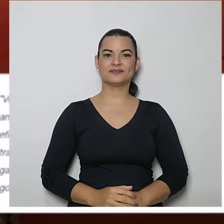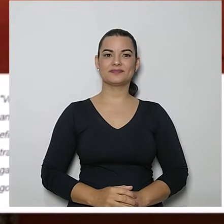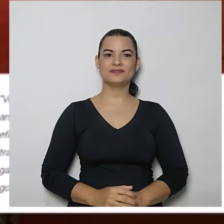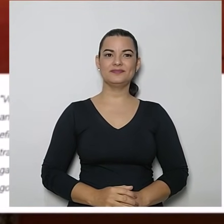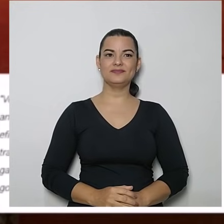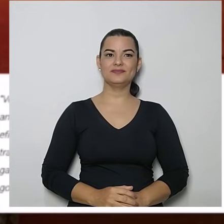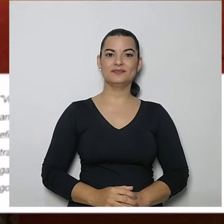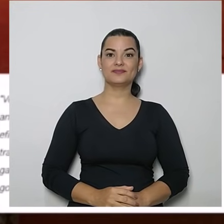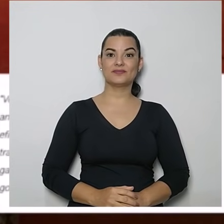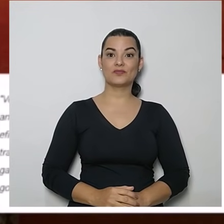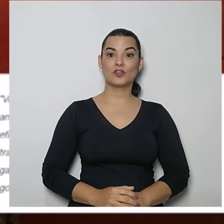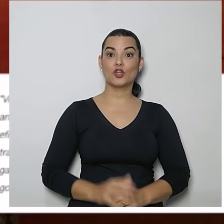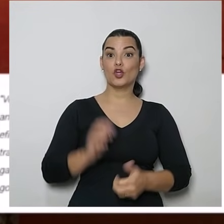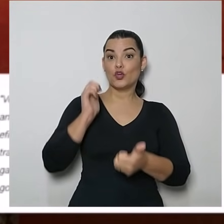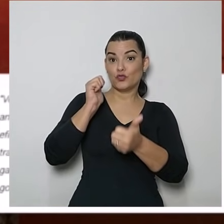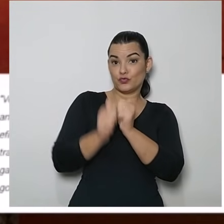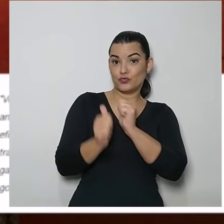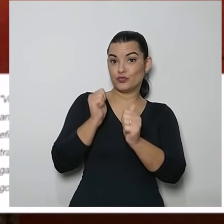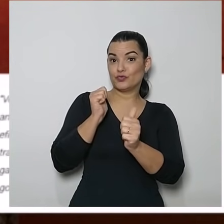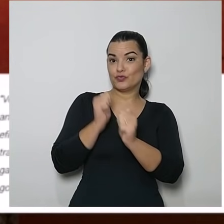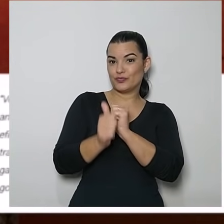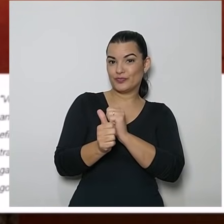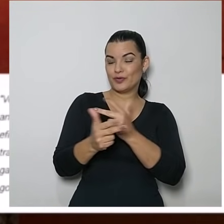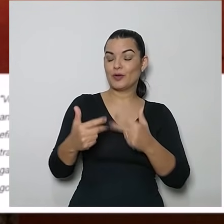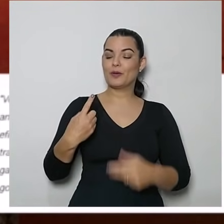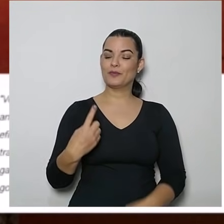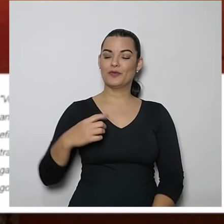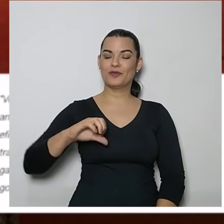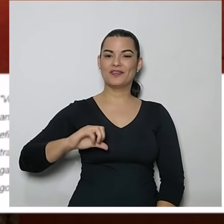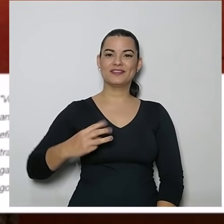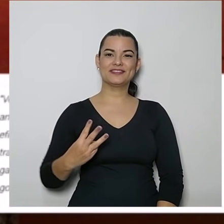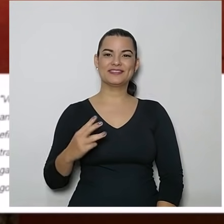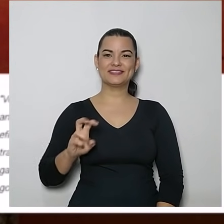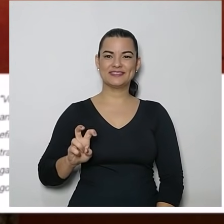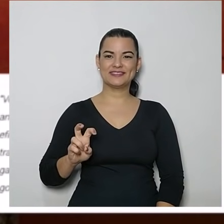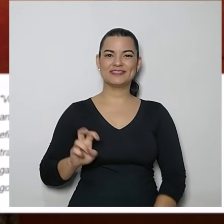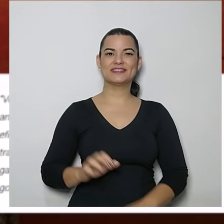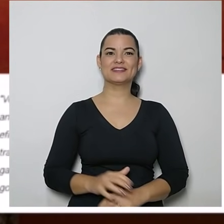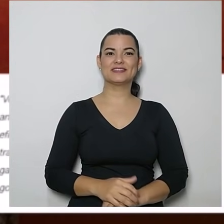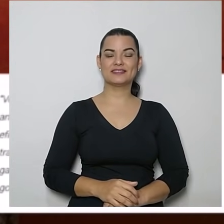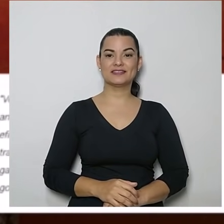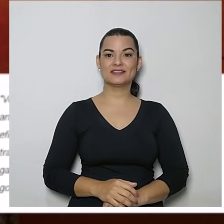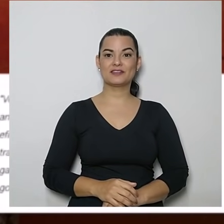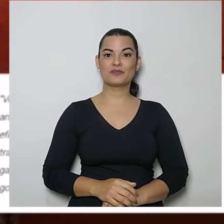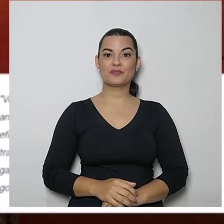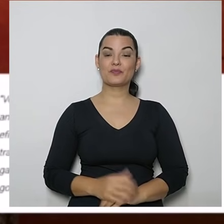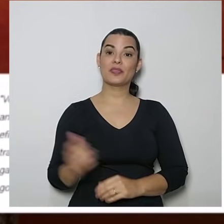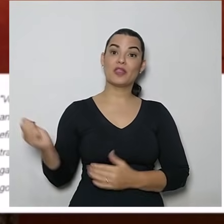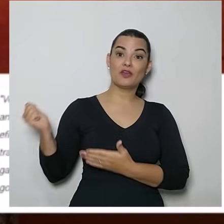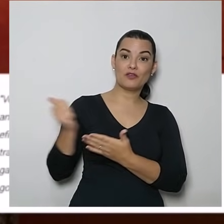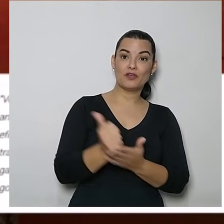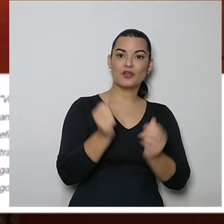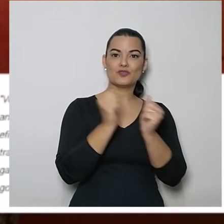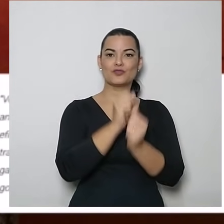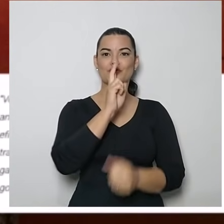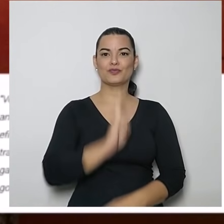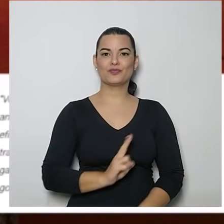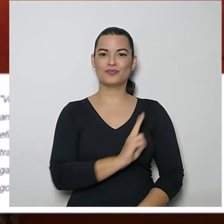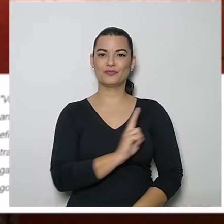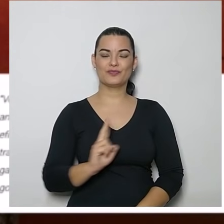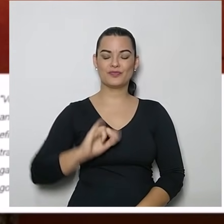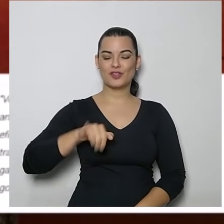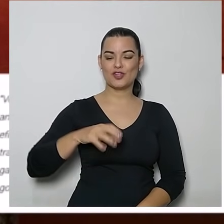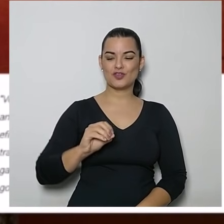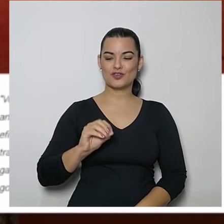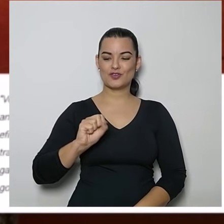Futebol, 1935. Veio como vigário o padre Josué, muito